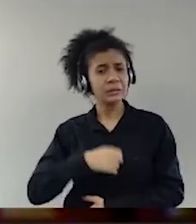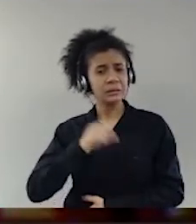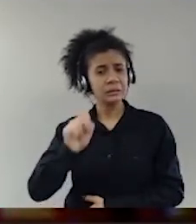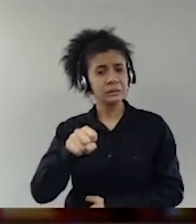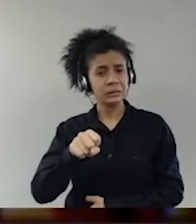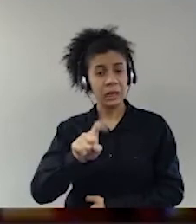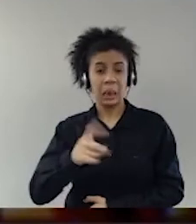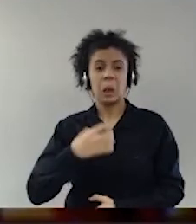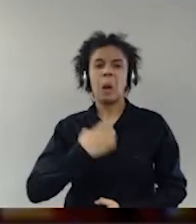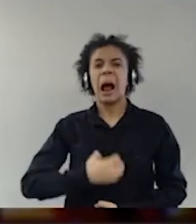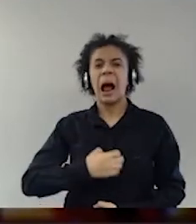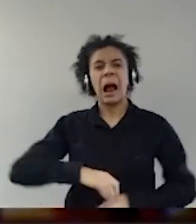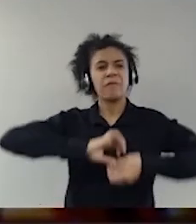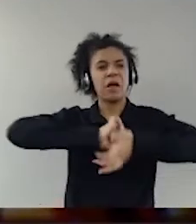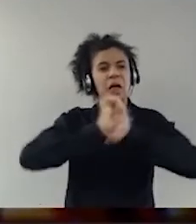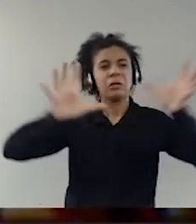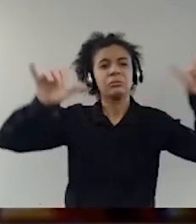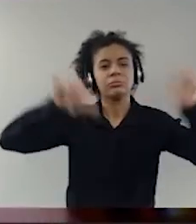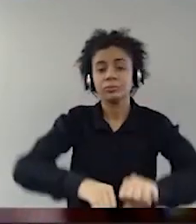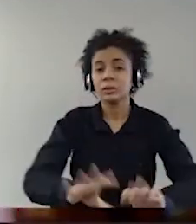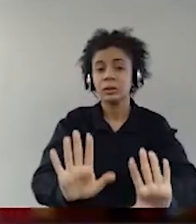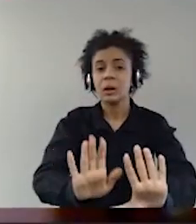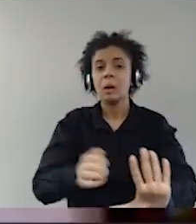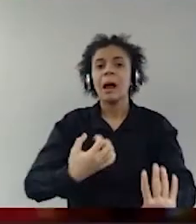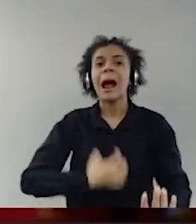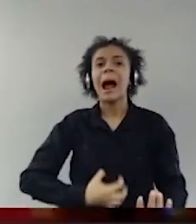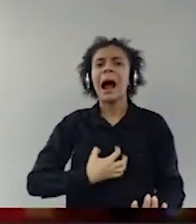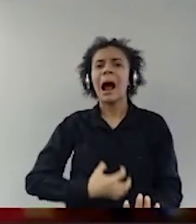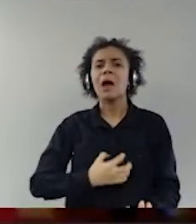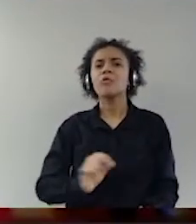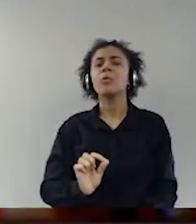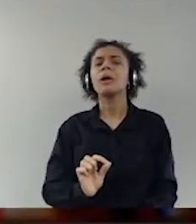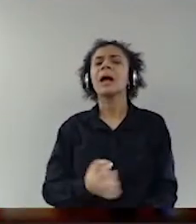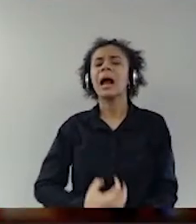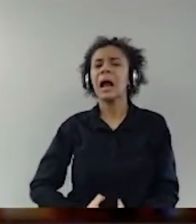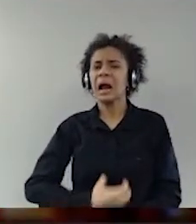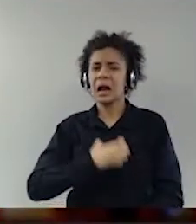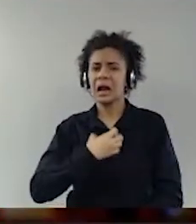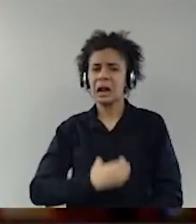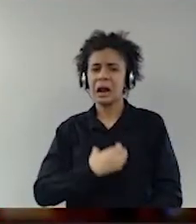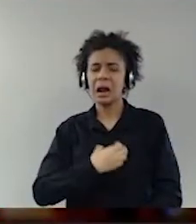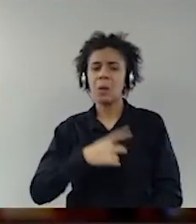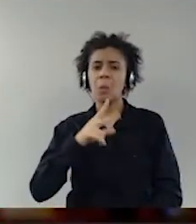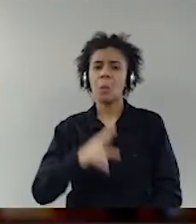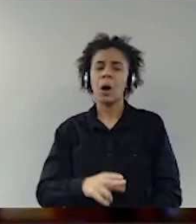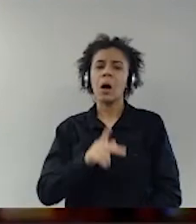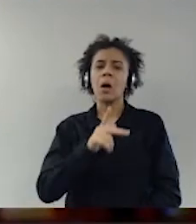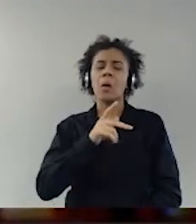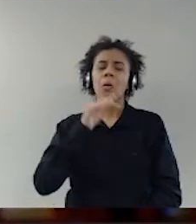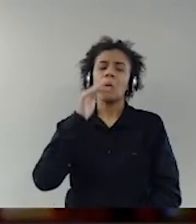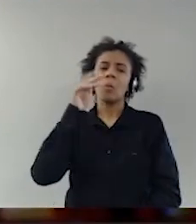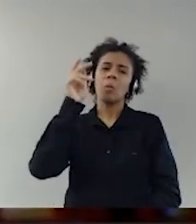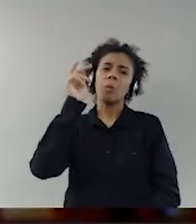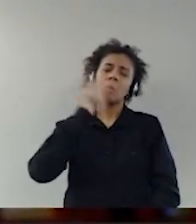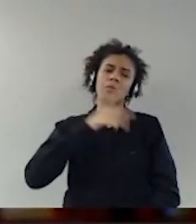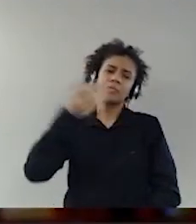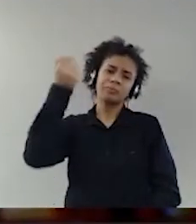sentido não da raiva destrutiva, mas da raiva freiriana, da raiva que Paulo Freire nos dizia,